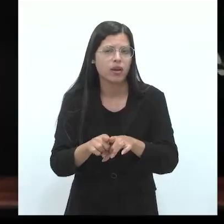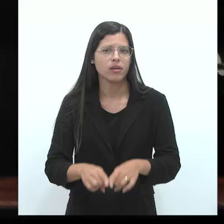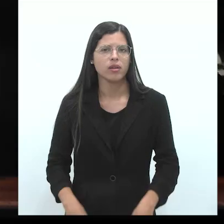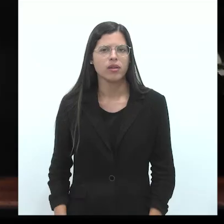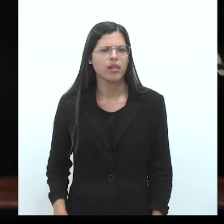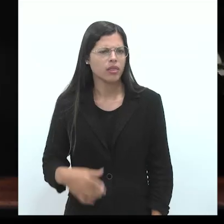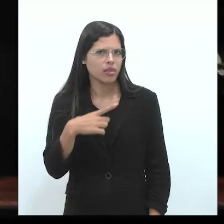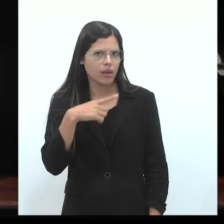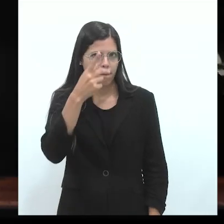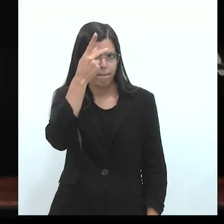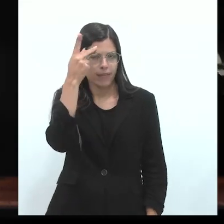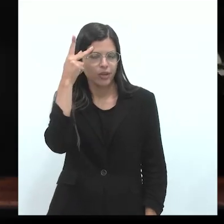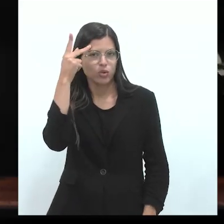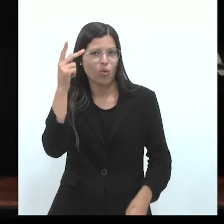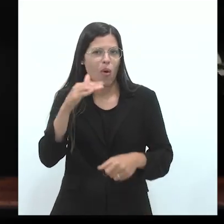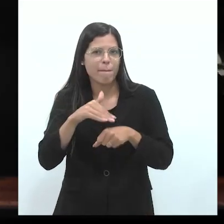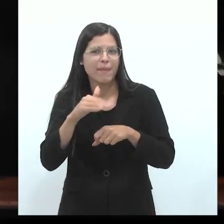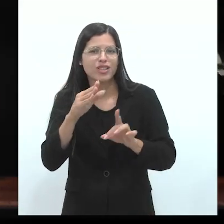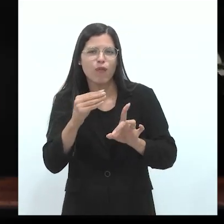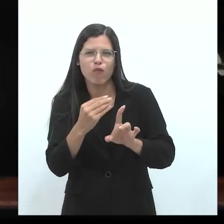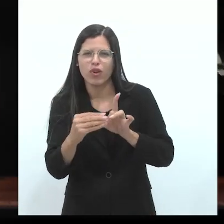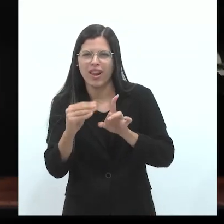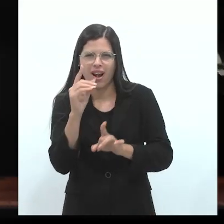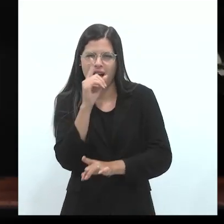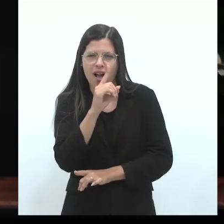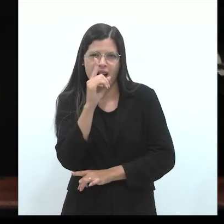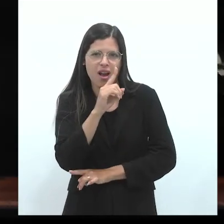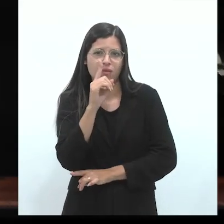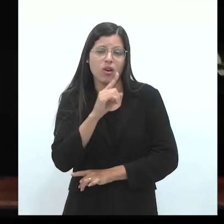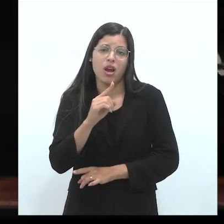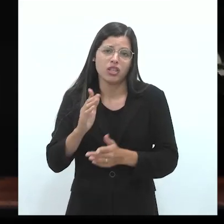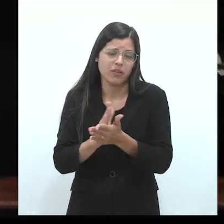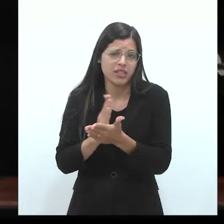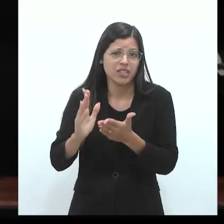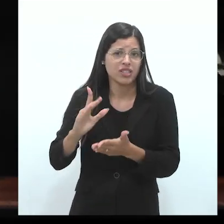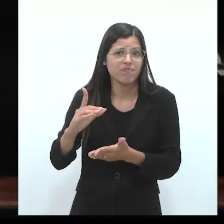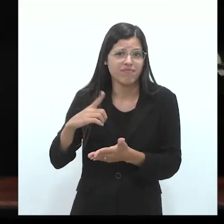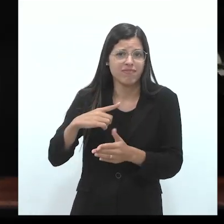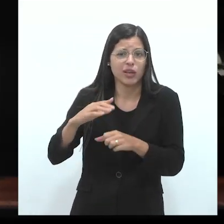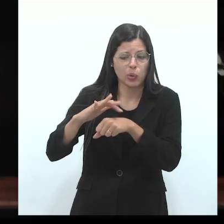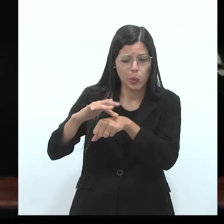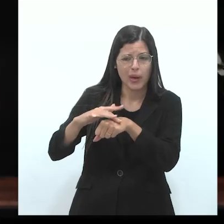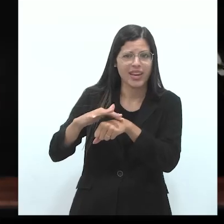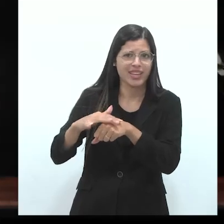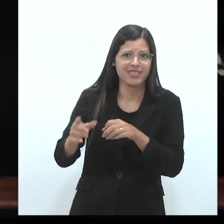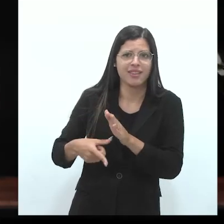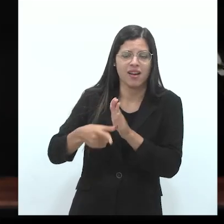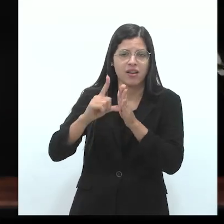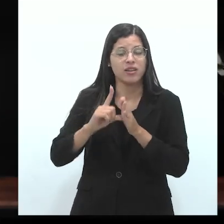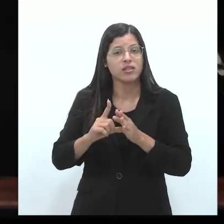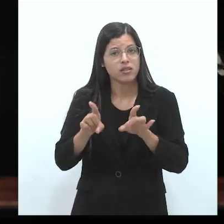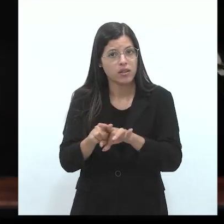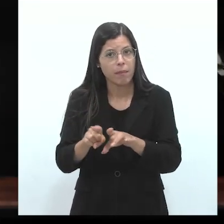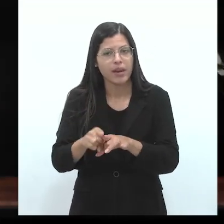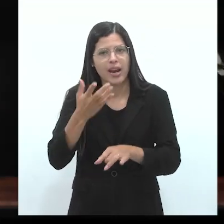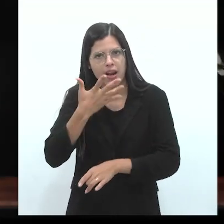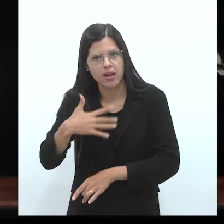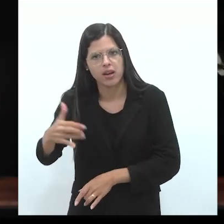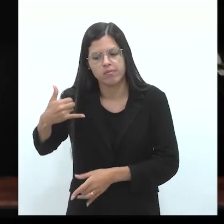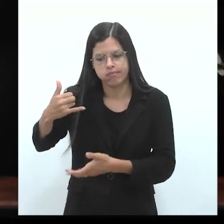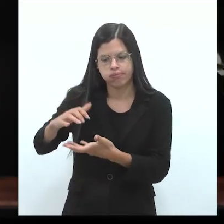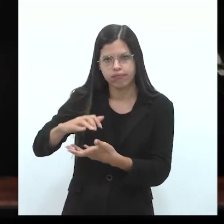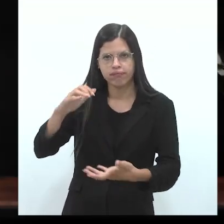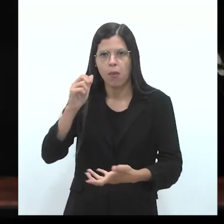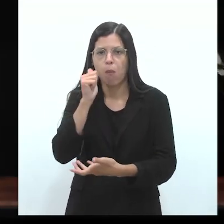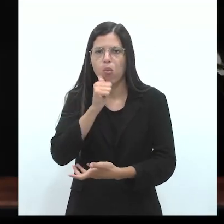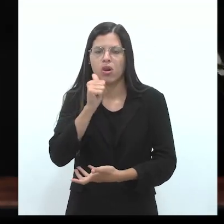pessoas que são mais vulneráveis, né? A gente está falando aí de pessoas que às vezes já têm doenças pré-existentes, mas também a gente está falando aí de crianças, idosos, né?